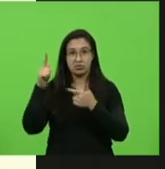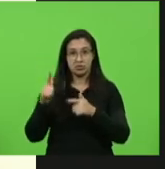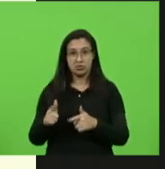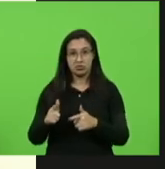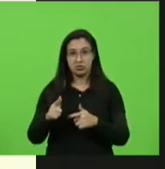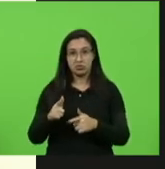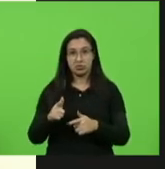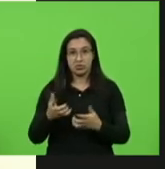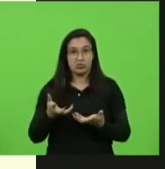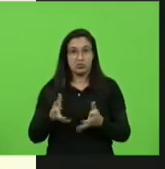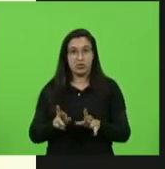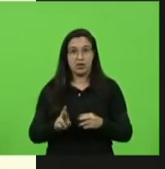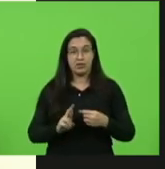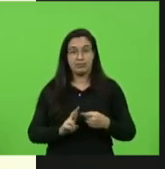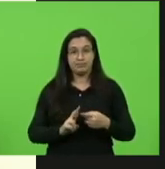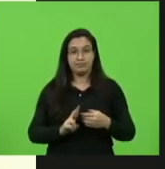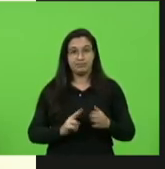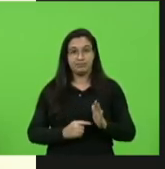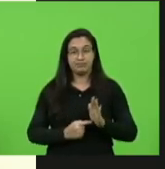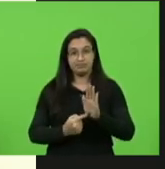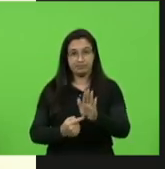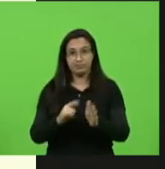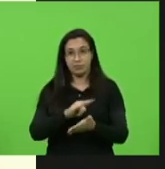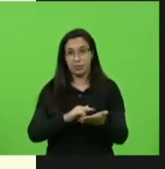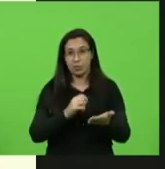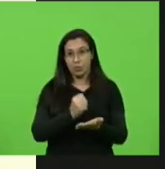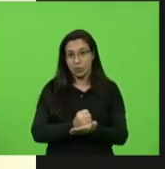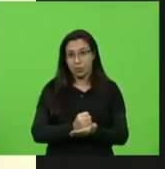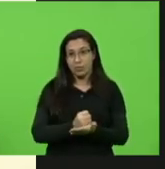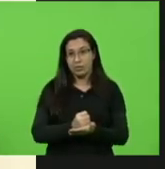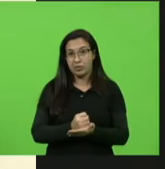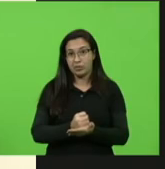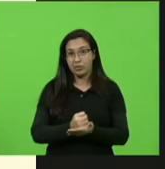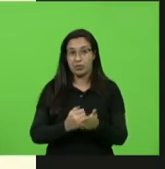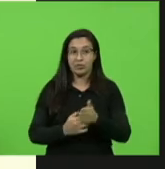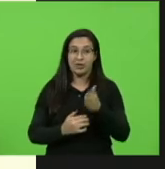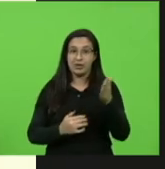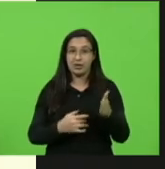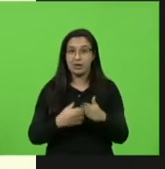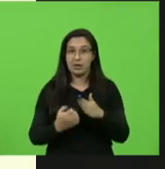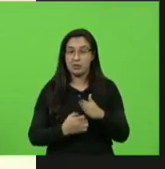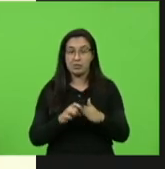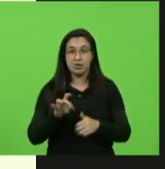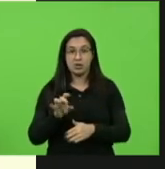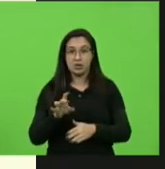os documentos e uma empresa que até hoje só licitou